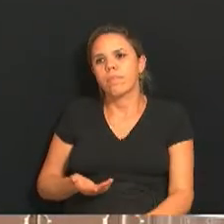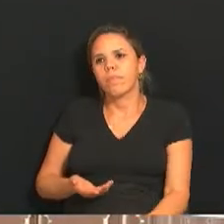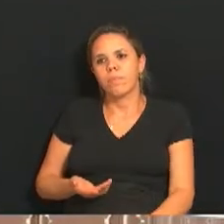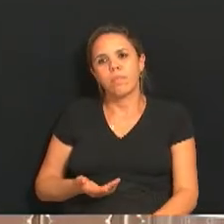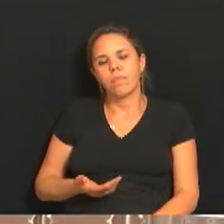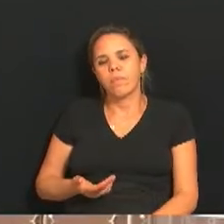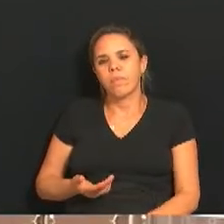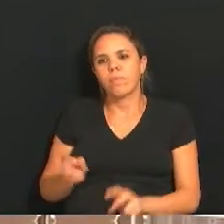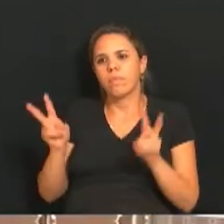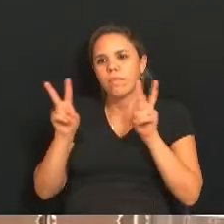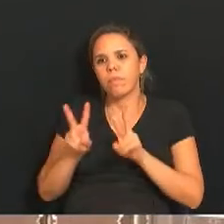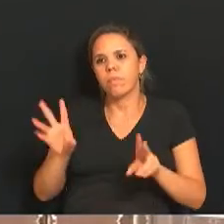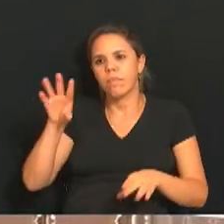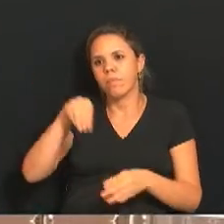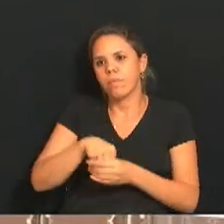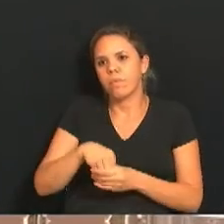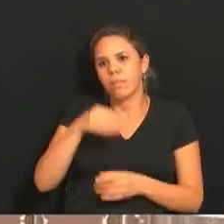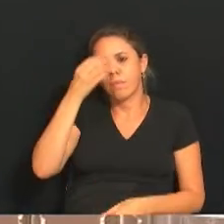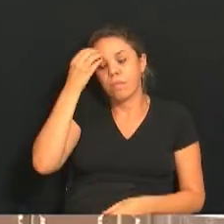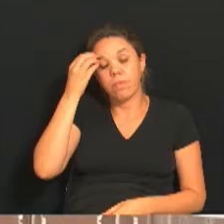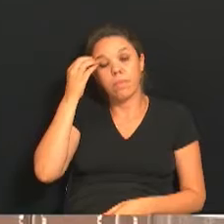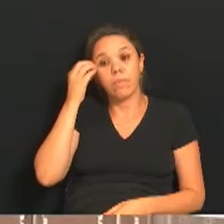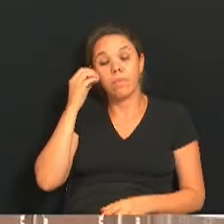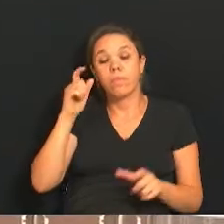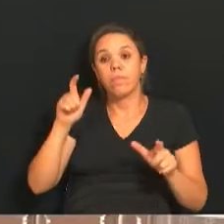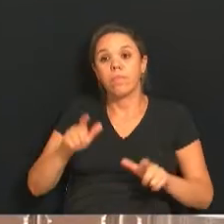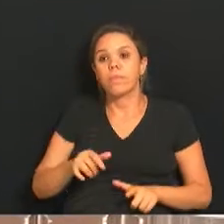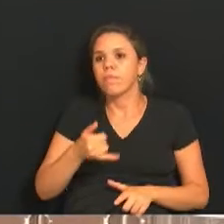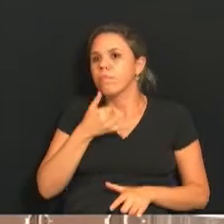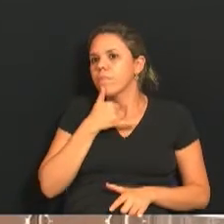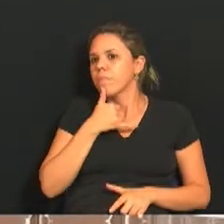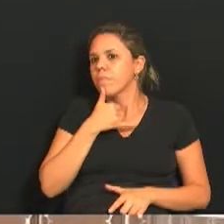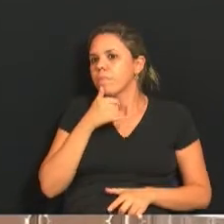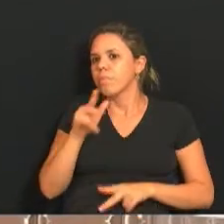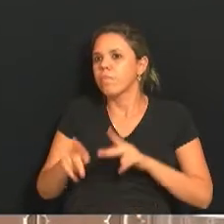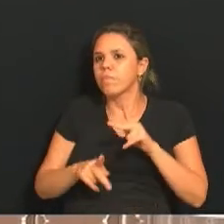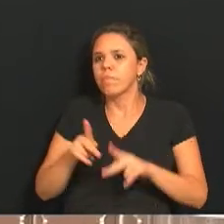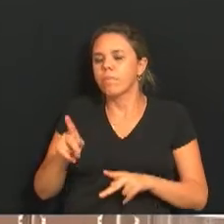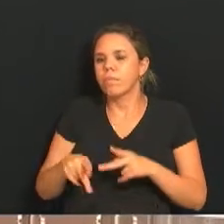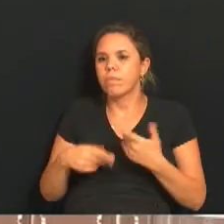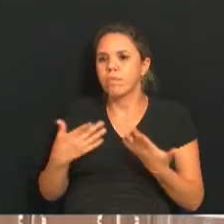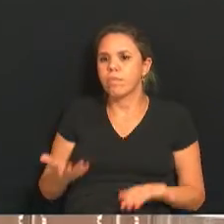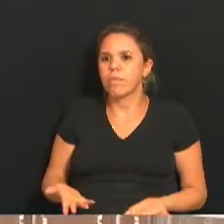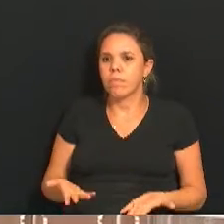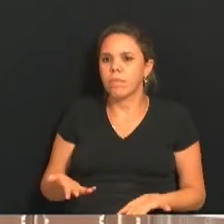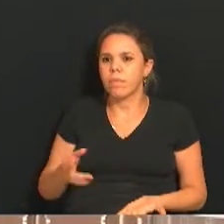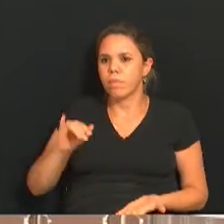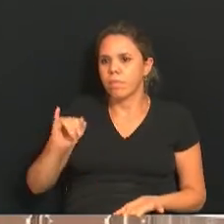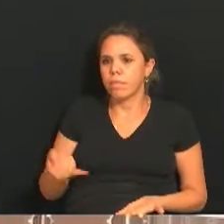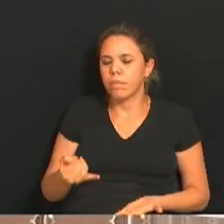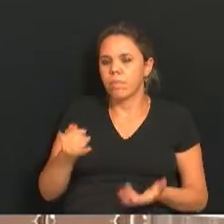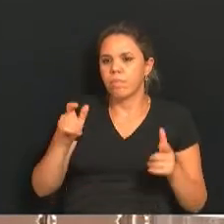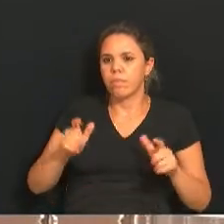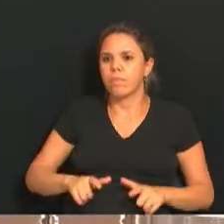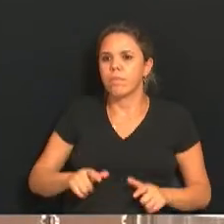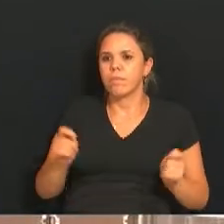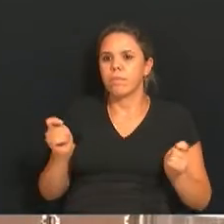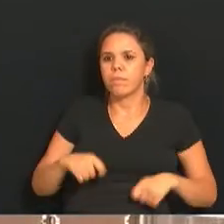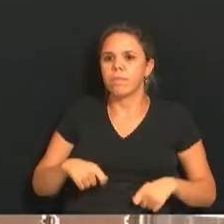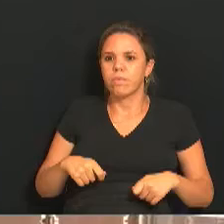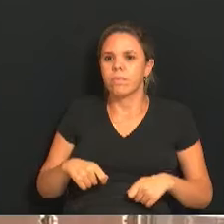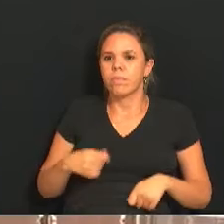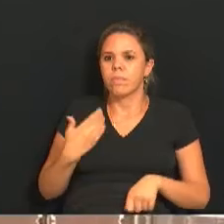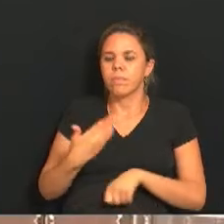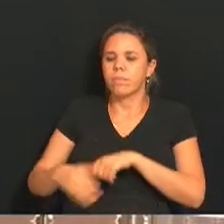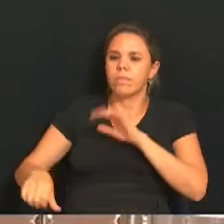visualizar que dentro daquele ambiente, infelizmente, tem pessoas que se precisa daquela condição para a prática de